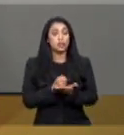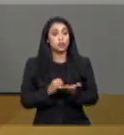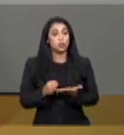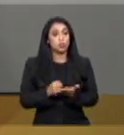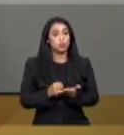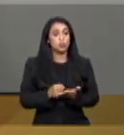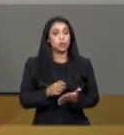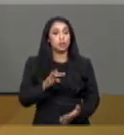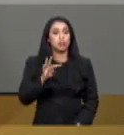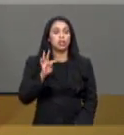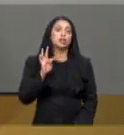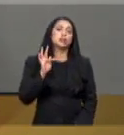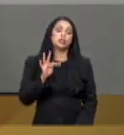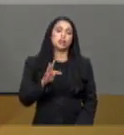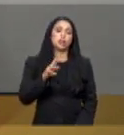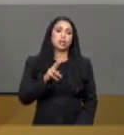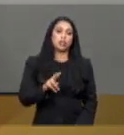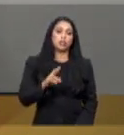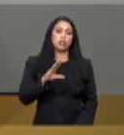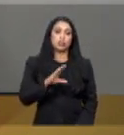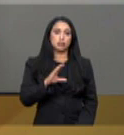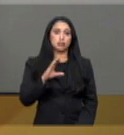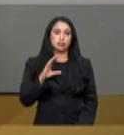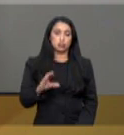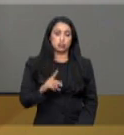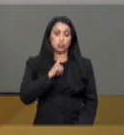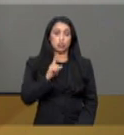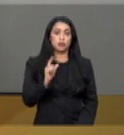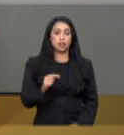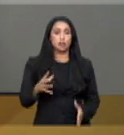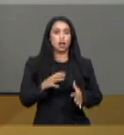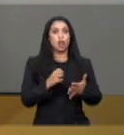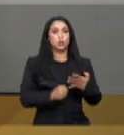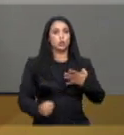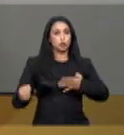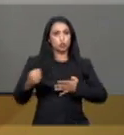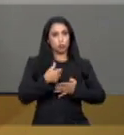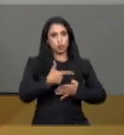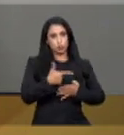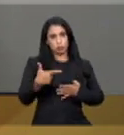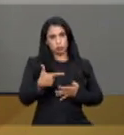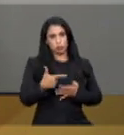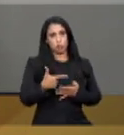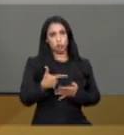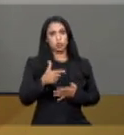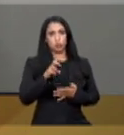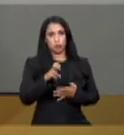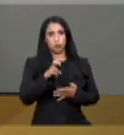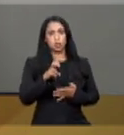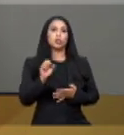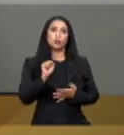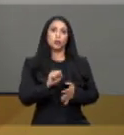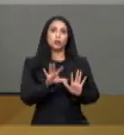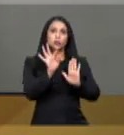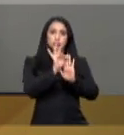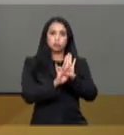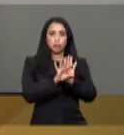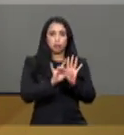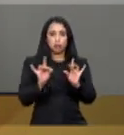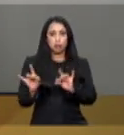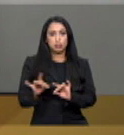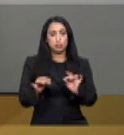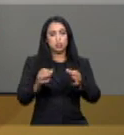Tribunal Federal de Recursos editou o enunciado da súmula 258 e transcreve e faz referência também